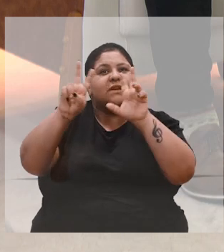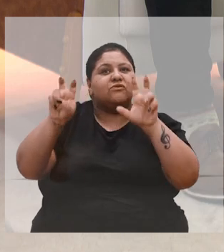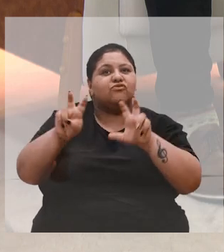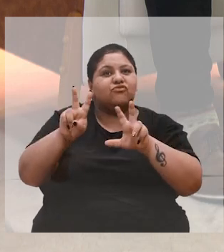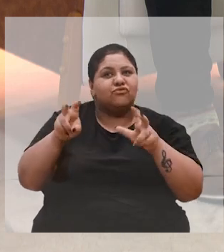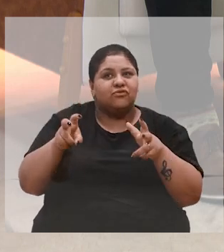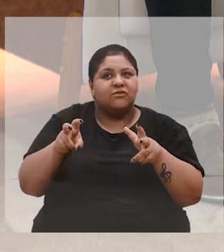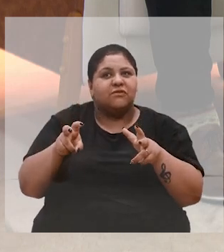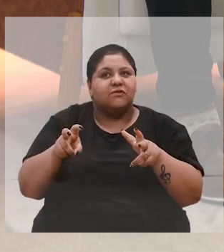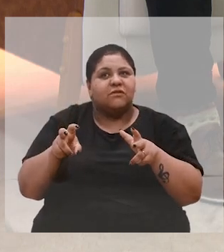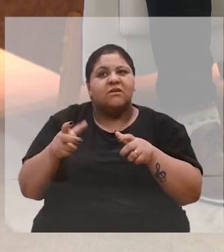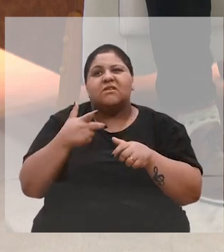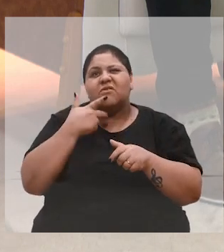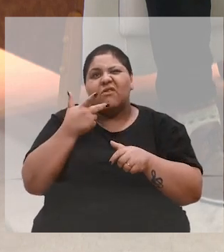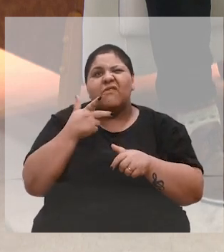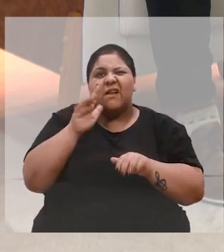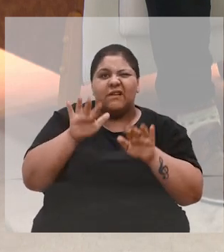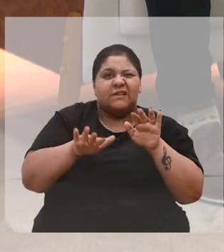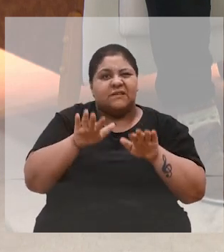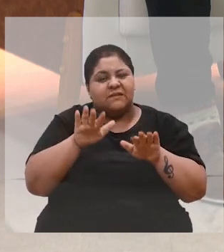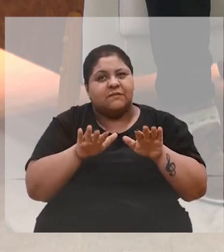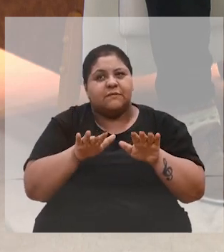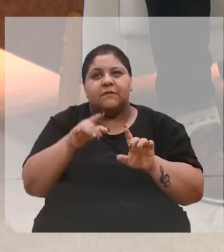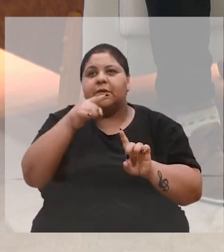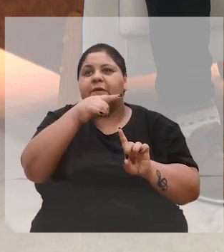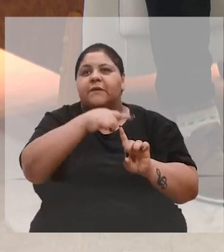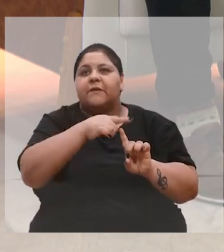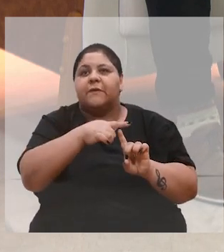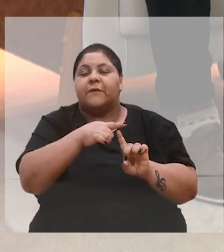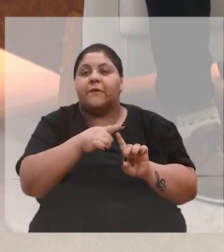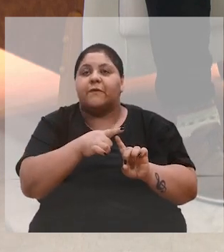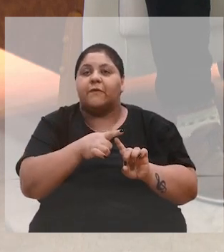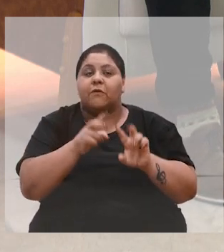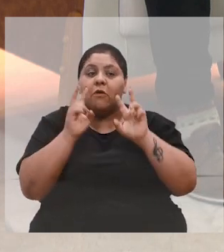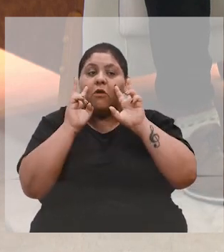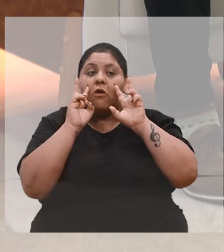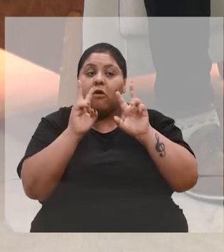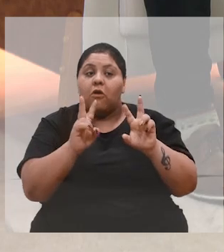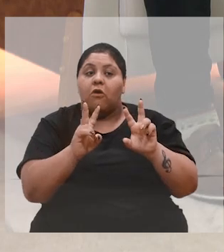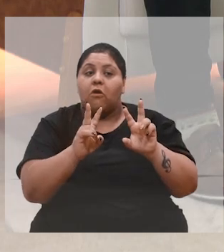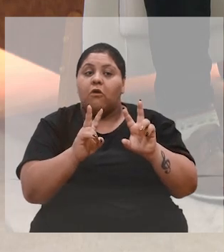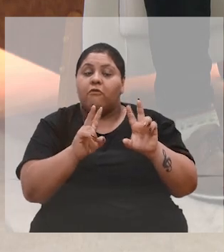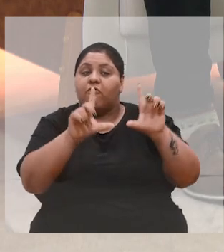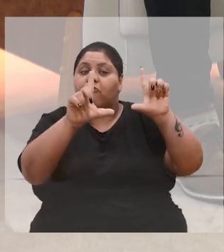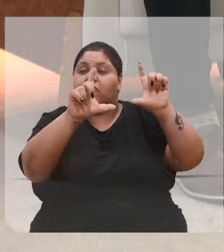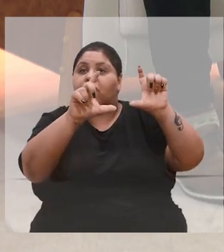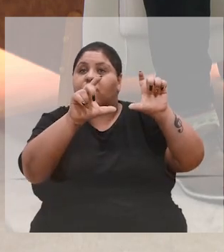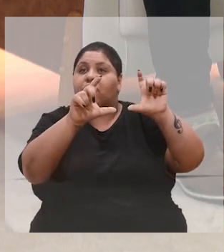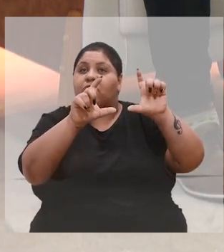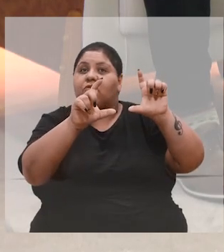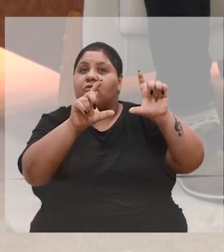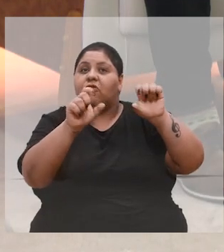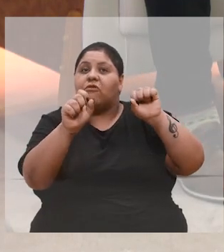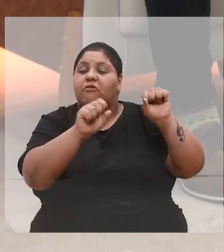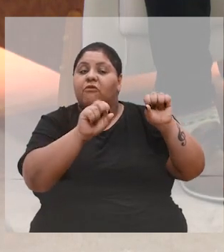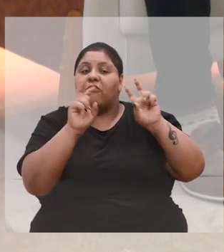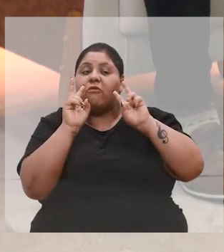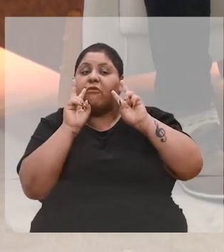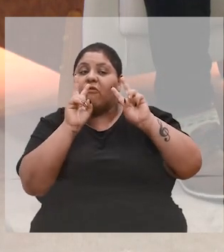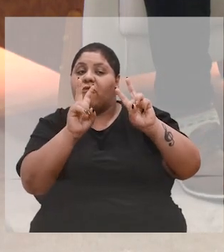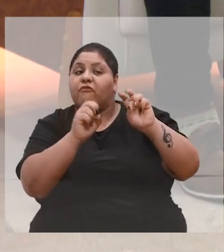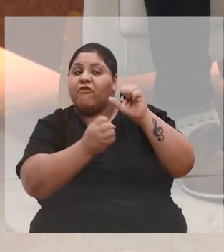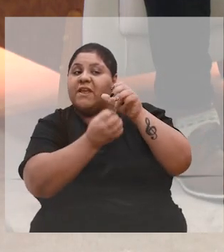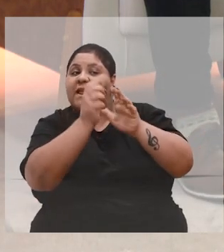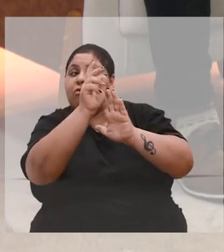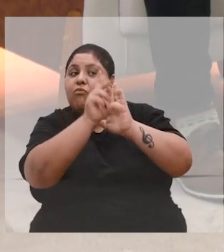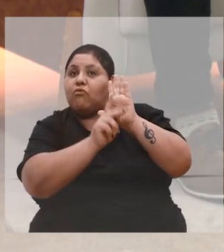coisas. Até que eu falo de vez em quando. Tipo, olha, eu vejo uma imagem e dá pra ver que foi filmado